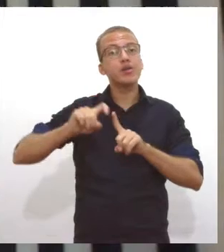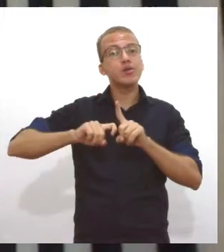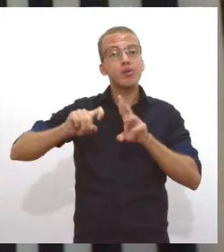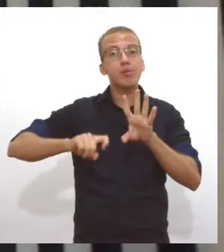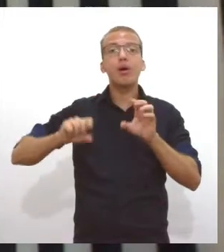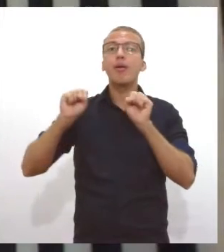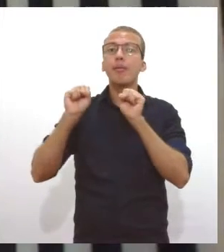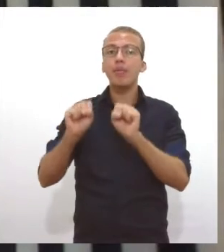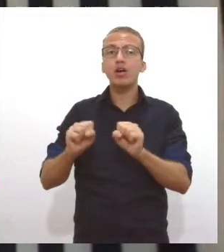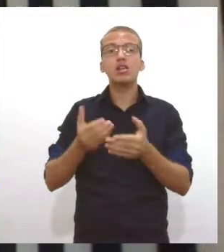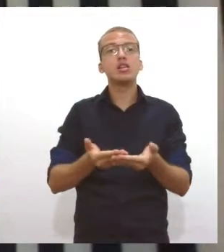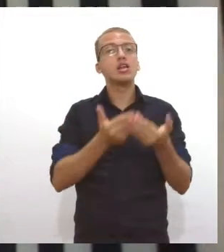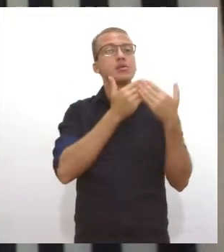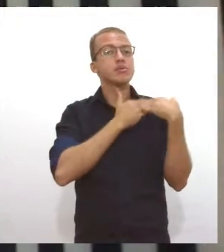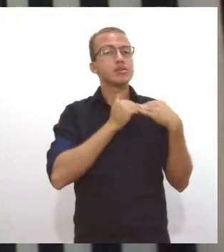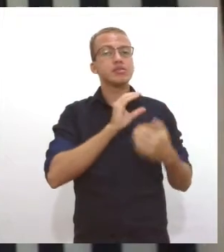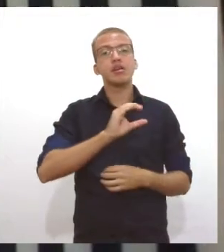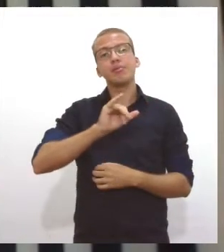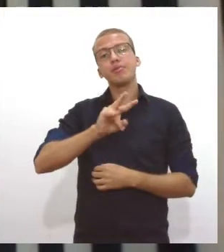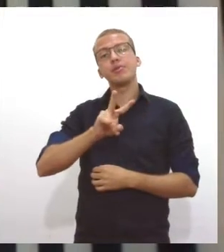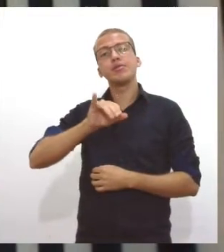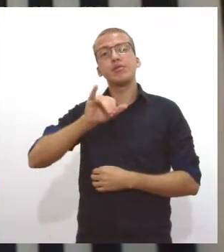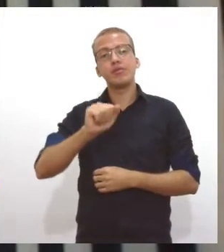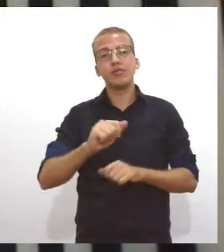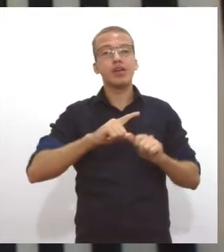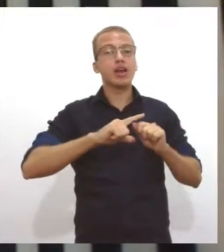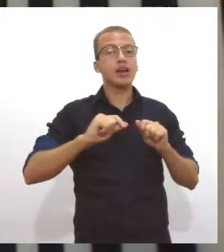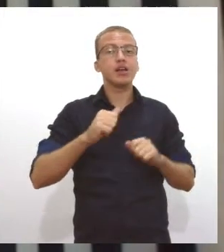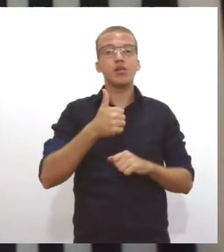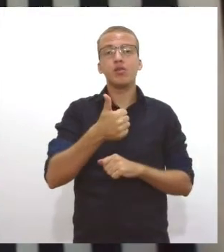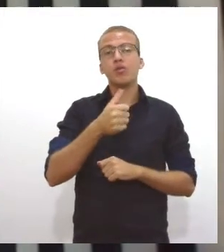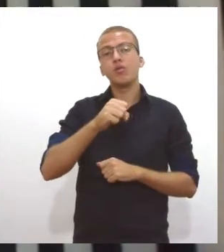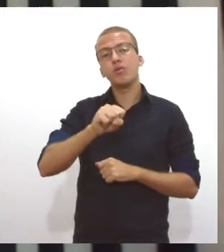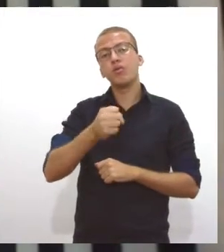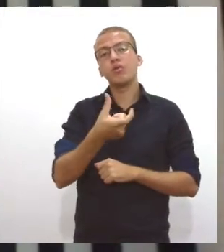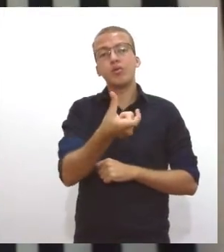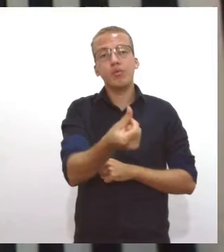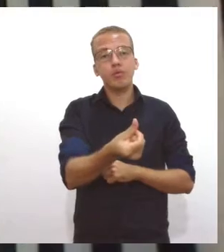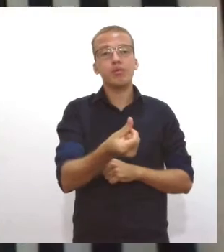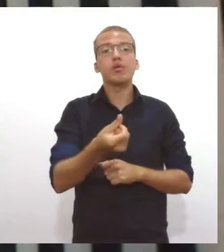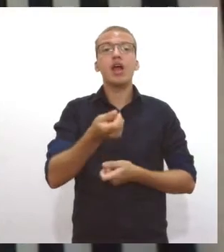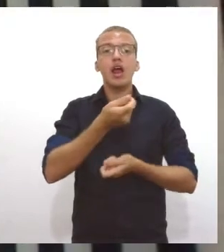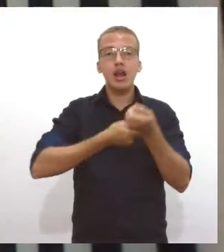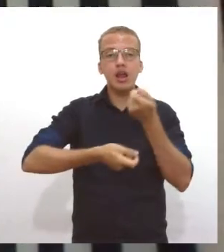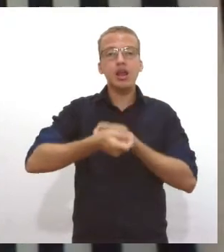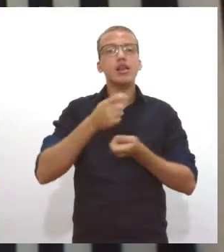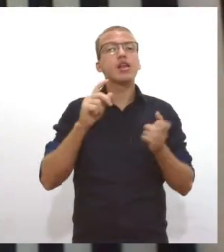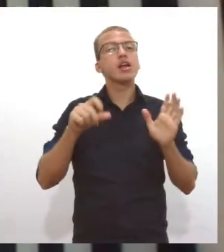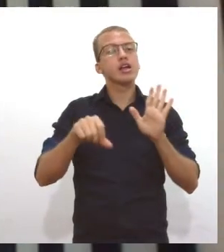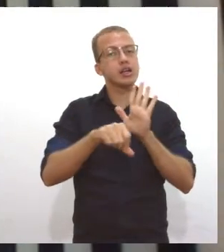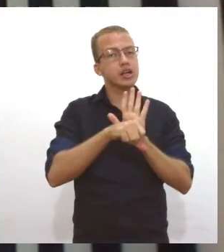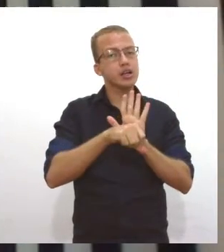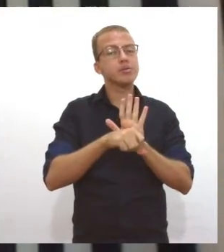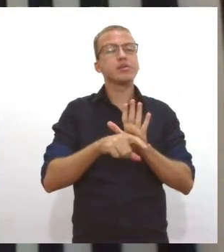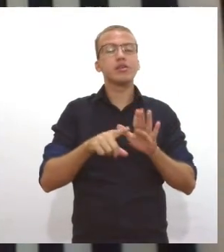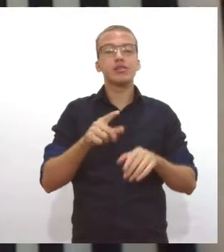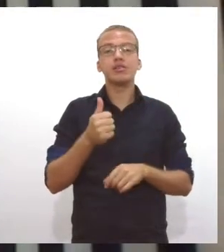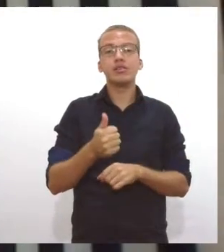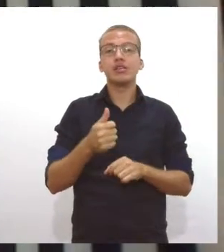civil artigo 18 ou 186 do Código Penal e administrativamente e criminalmente a